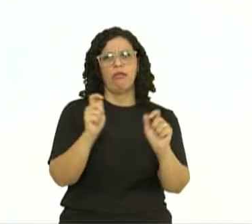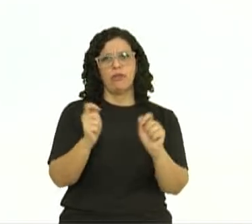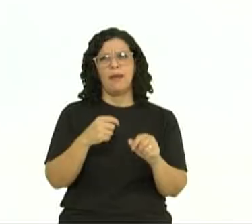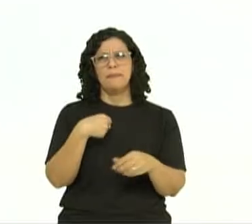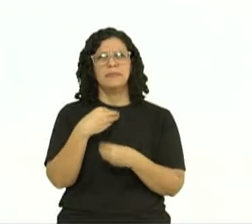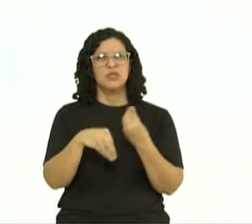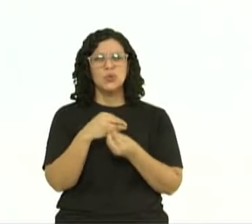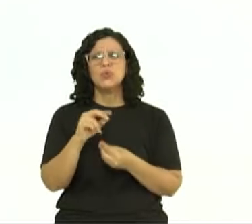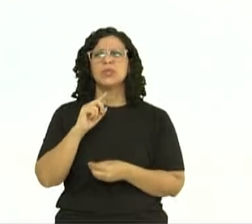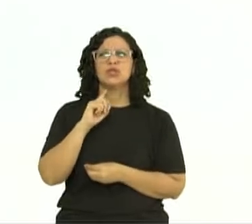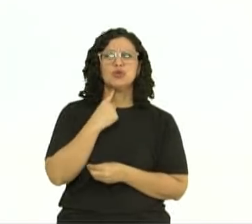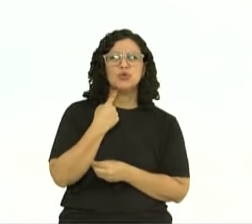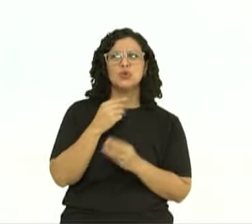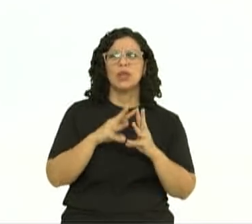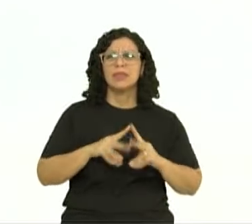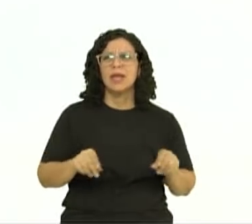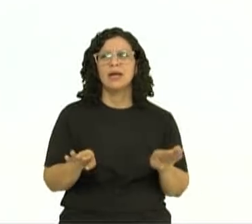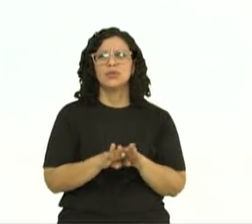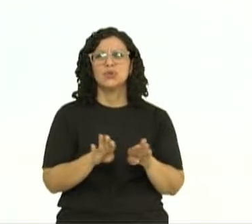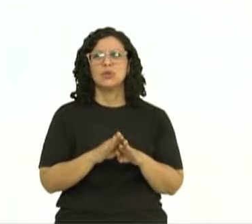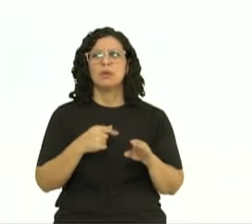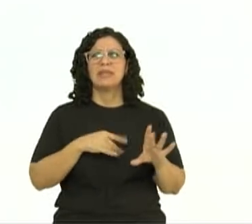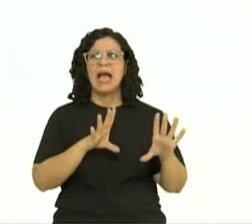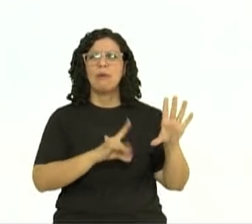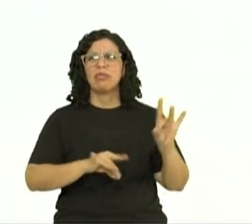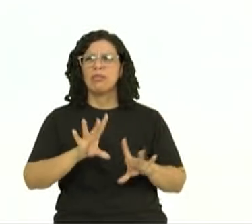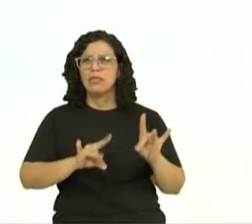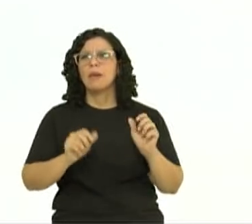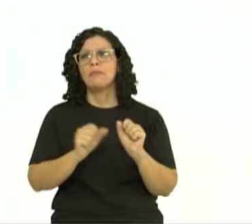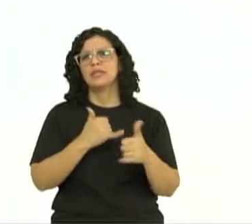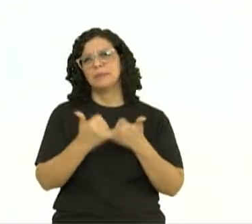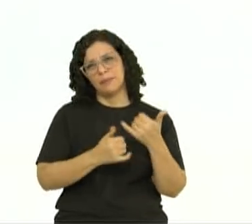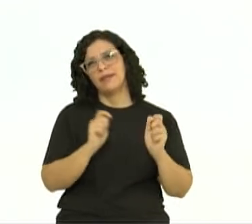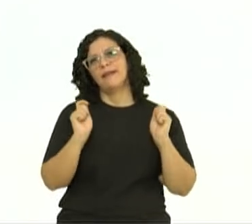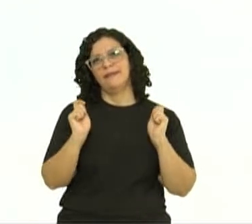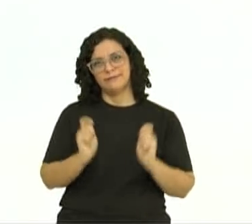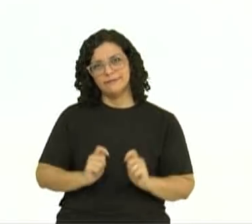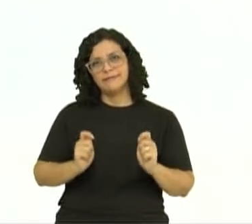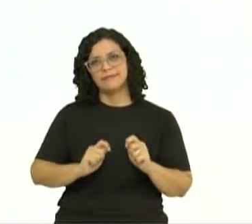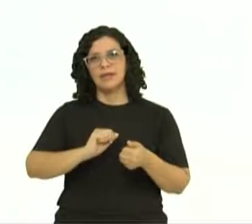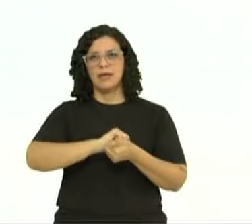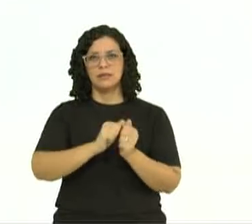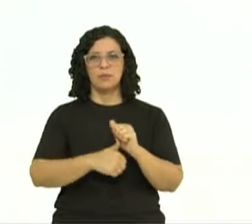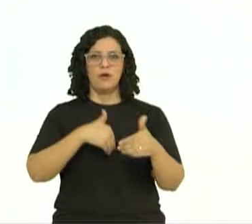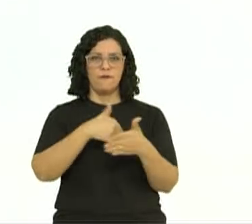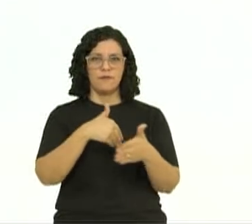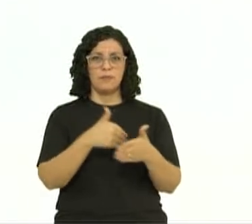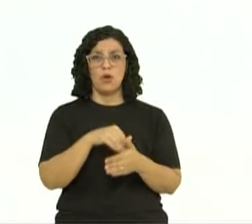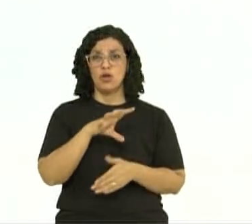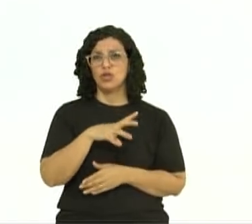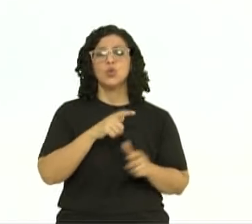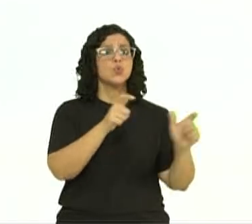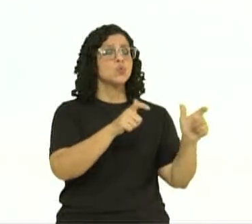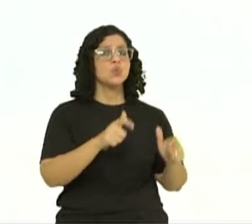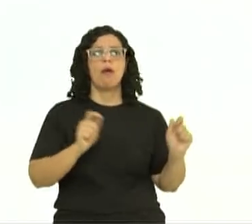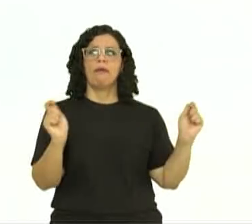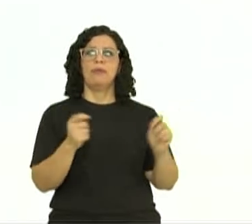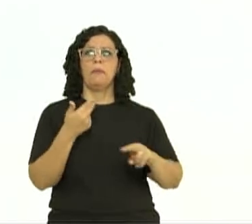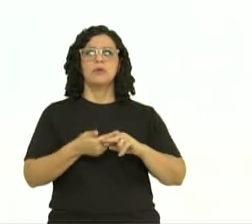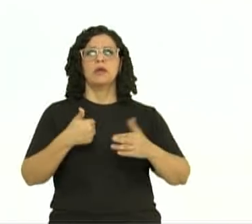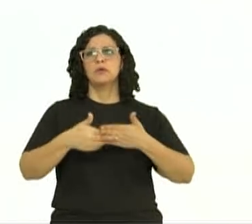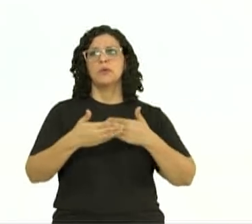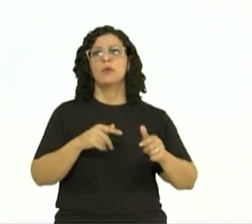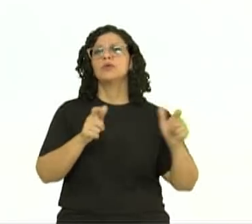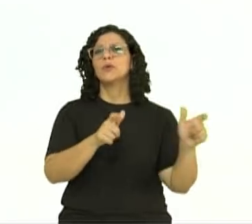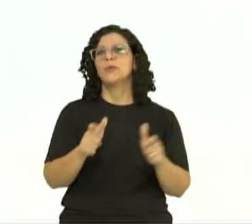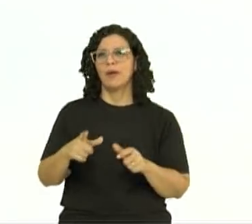mistura grama, mistura terra, pode ser na lama, no barro também, né, então pode estar praticando futebol, né, então é um esporte bastante popular, bastante eclético